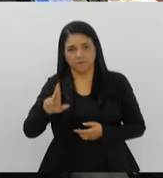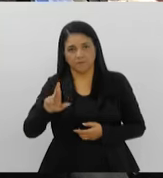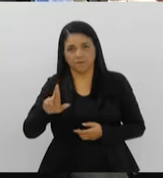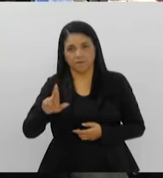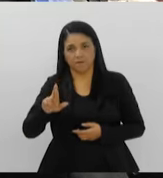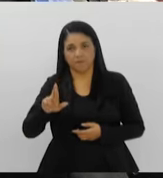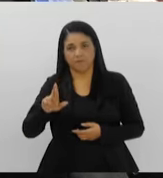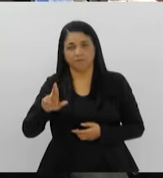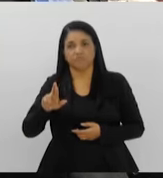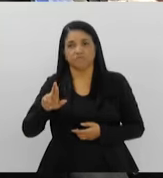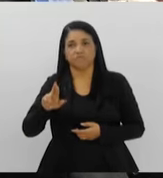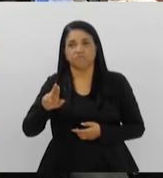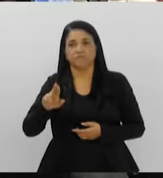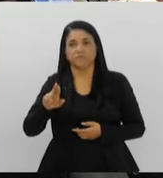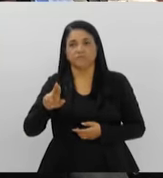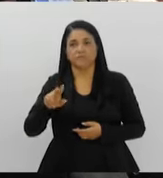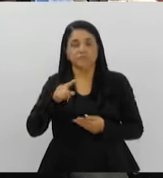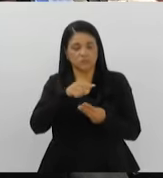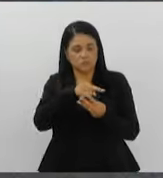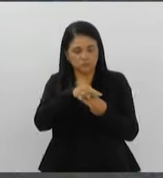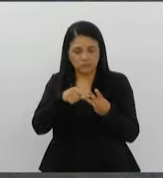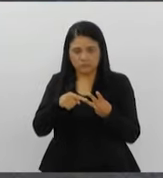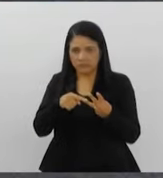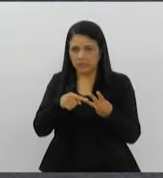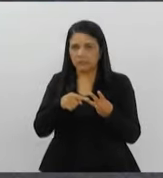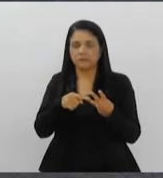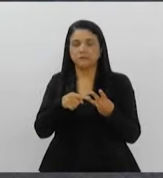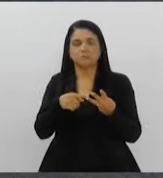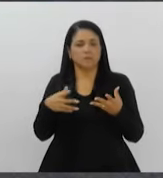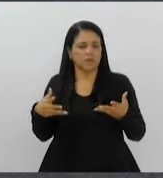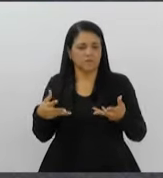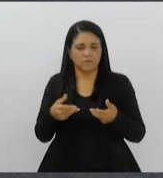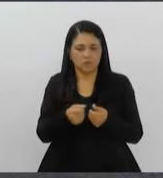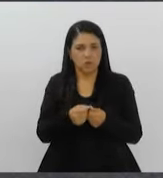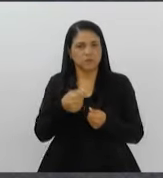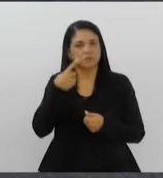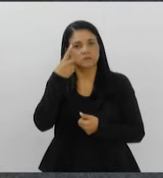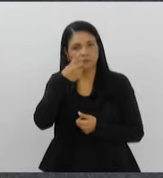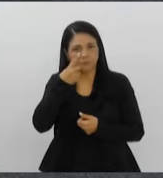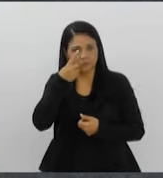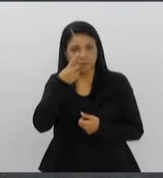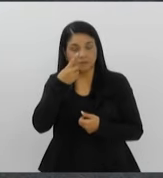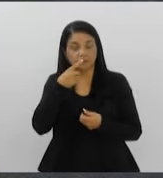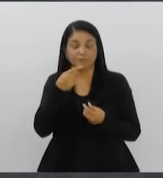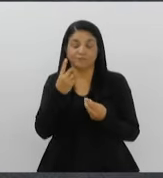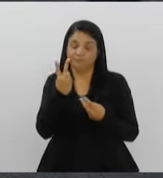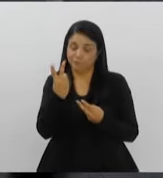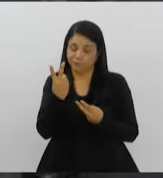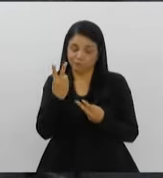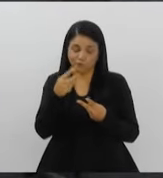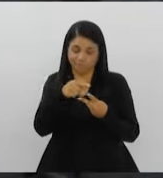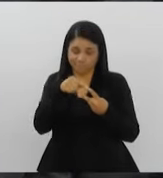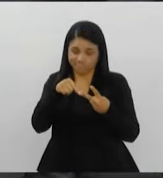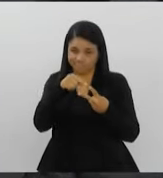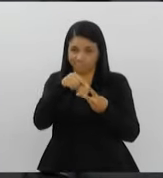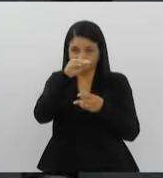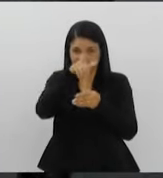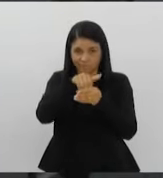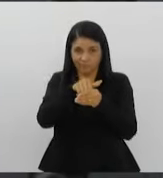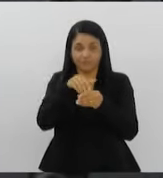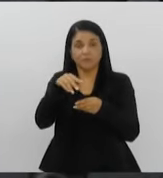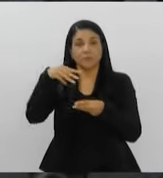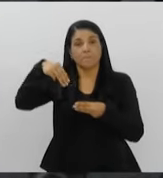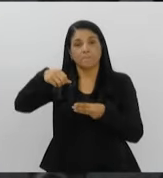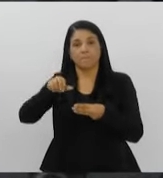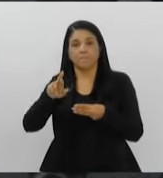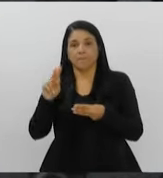São três Professor excelentes. Josimar. São três excelentes parlamentares, mas nós só temos dois votos. Meu voto vai para Marta Rocha